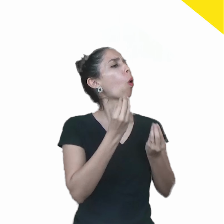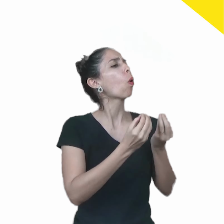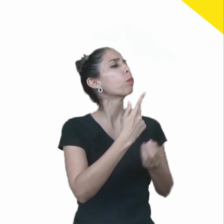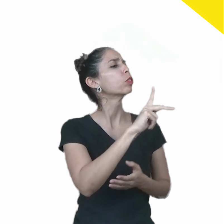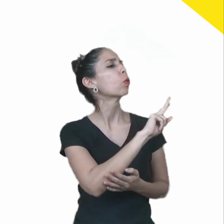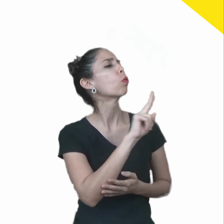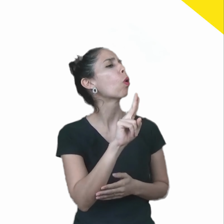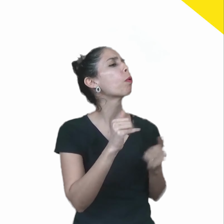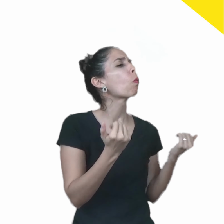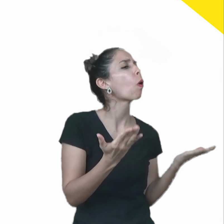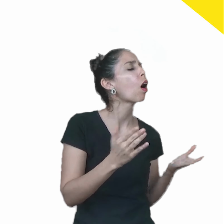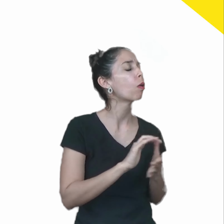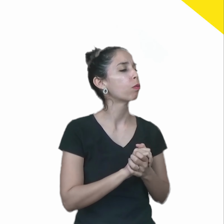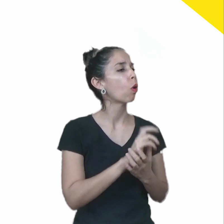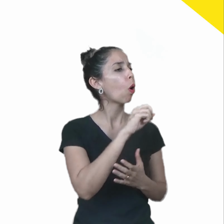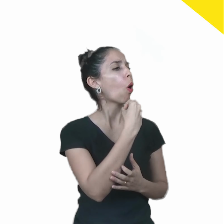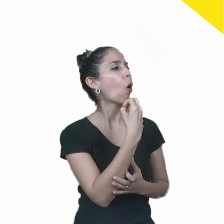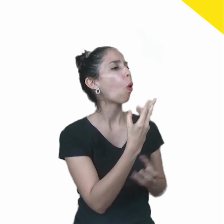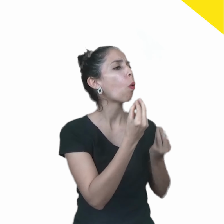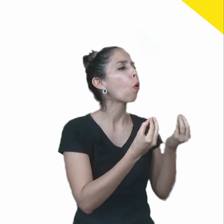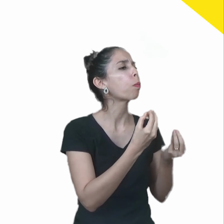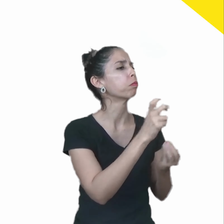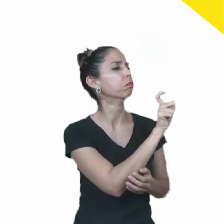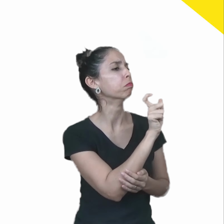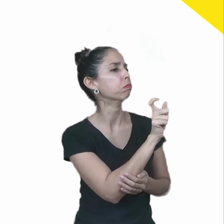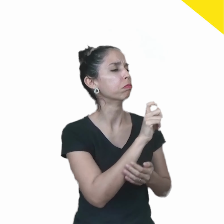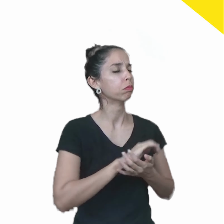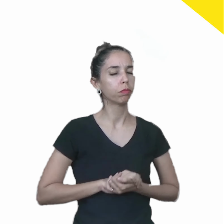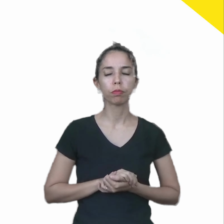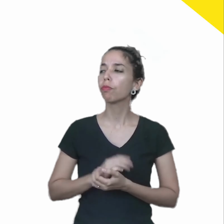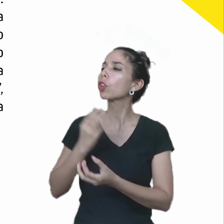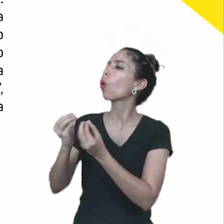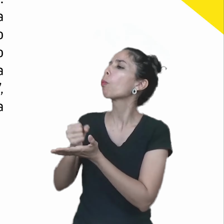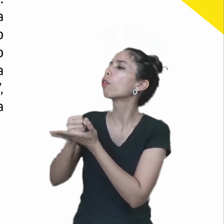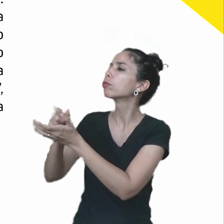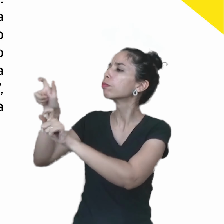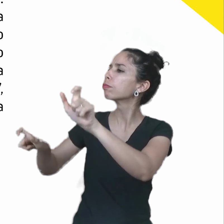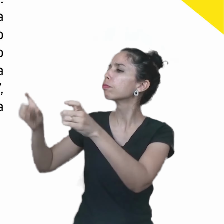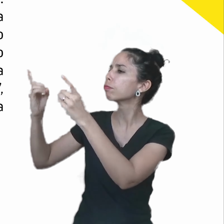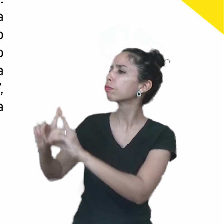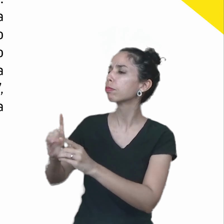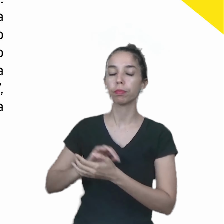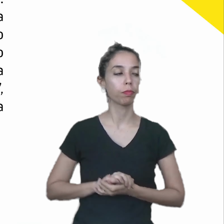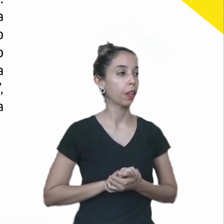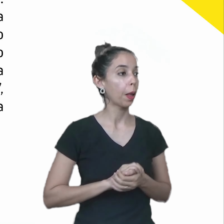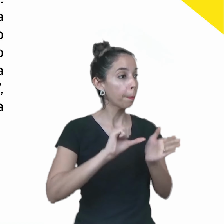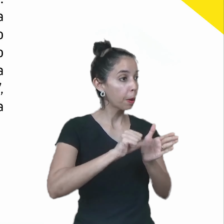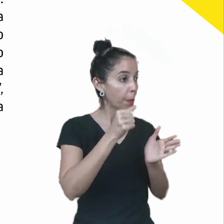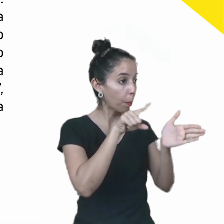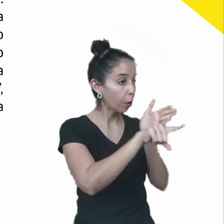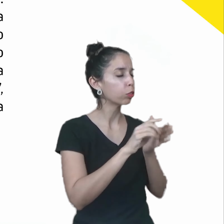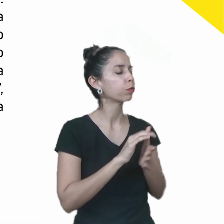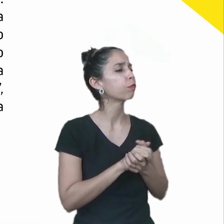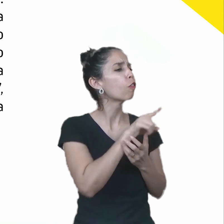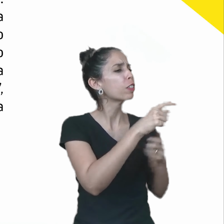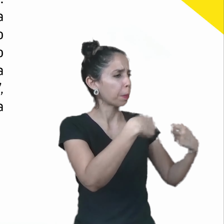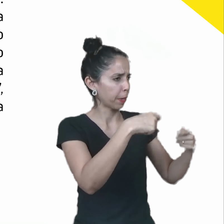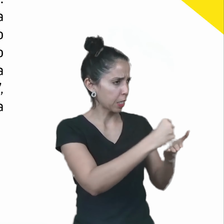Como é o seu nome ou como você se chama? Como ajudar uma pessoa com deficiência?